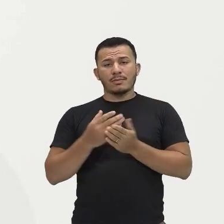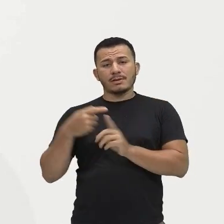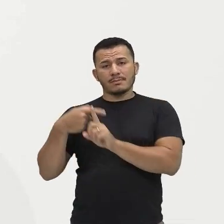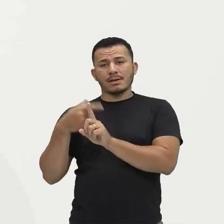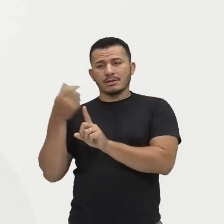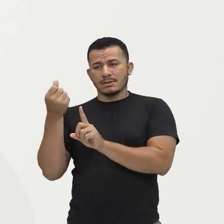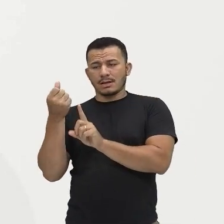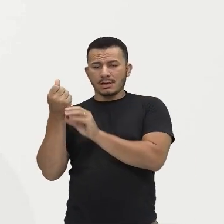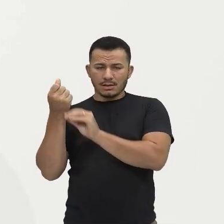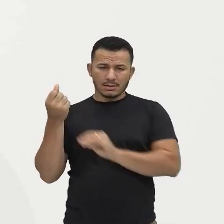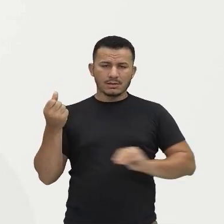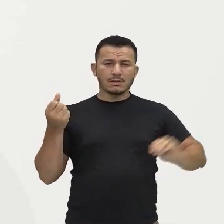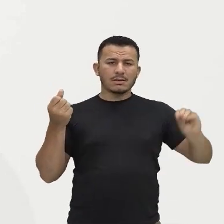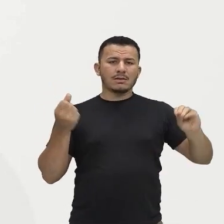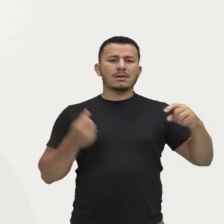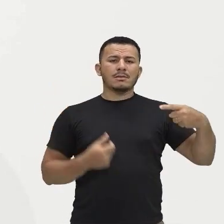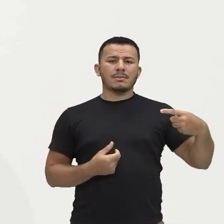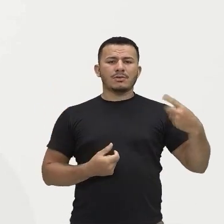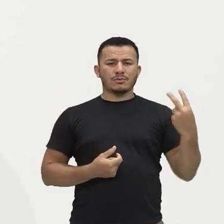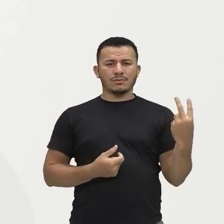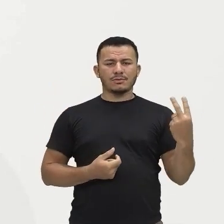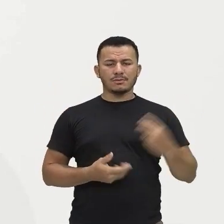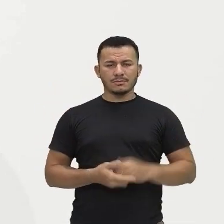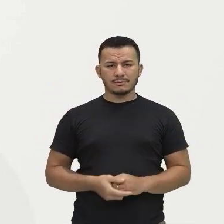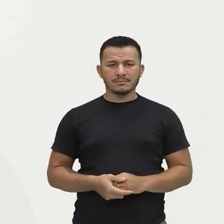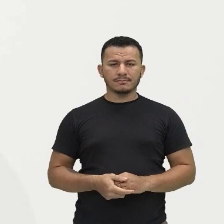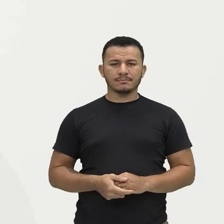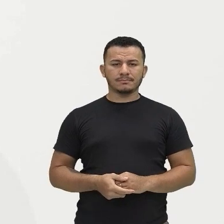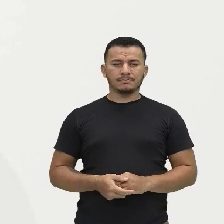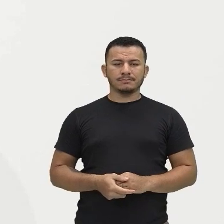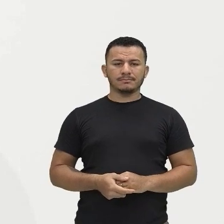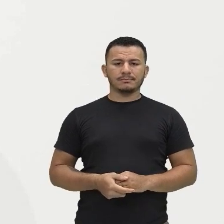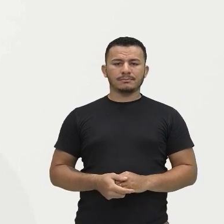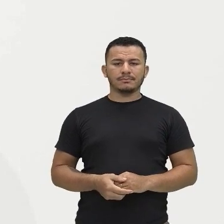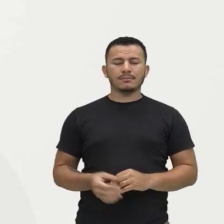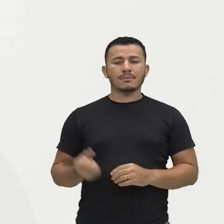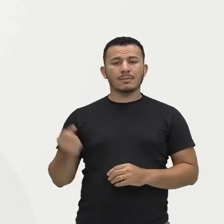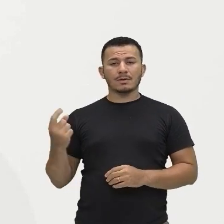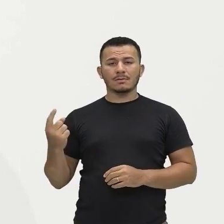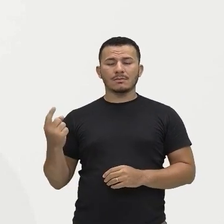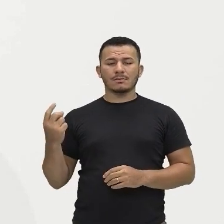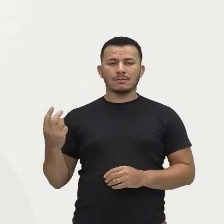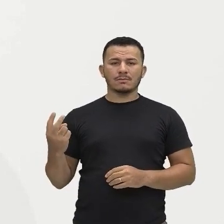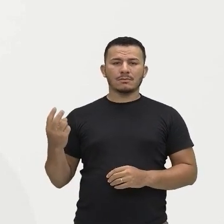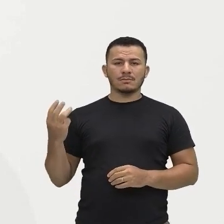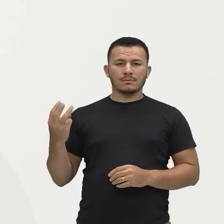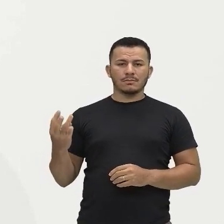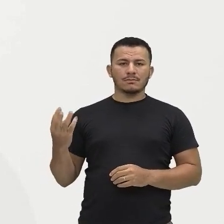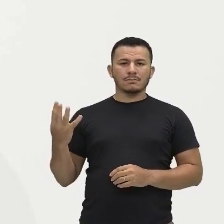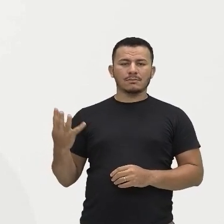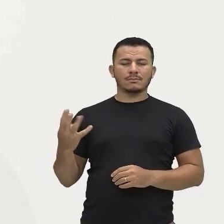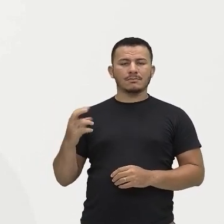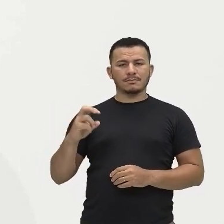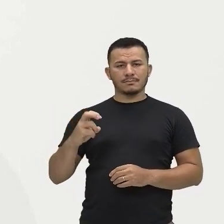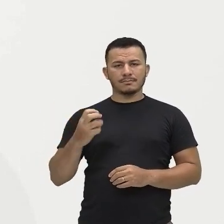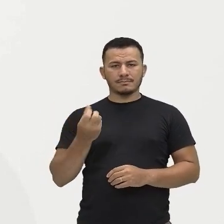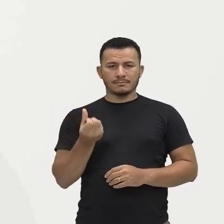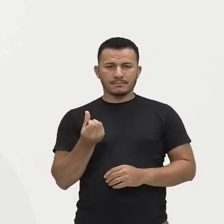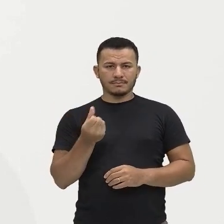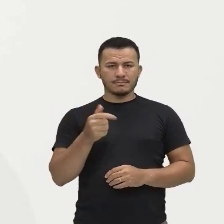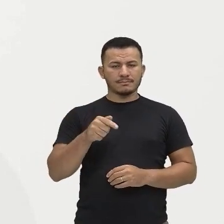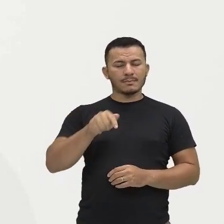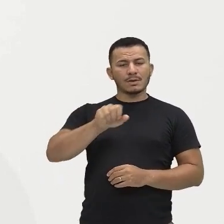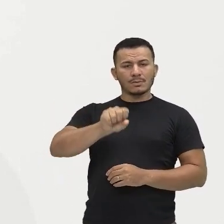como resultado, chegando em menos 2, olha só. Então, lá vem 1, 2, 3, 4, 5, 6,